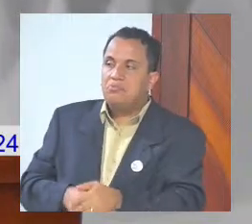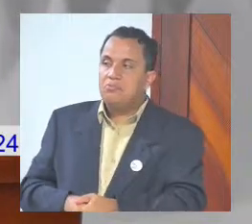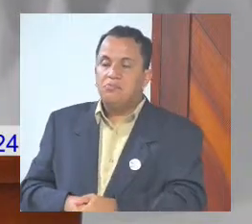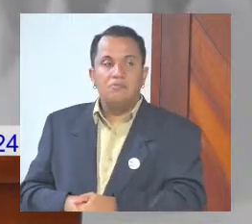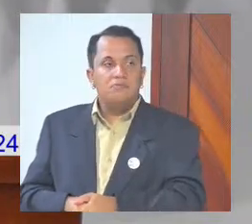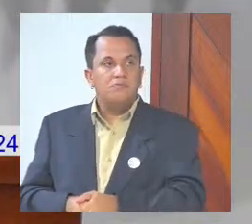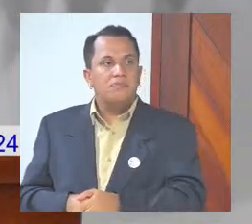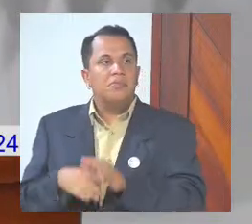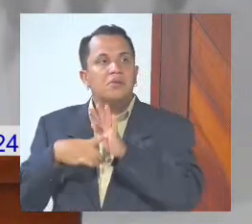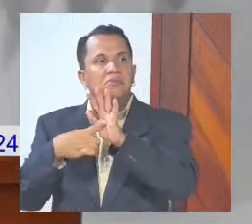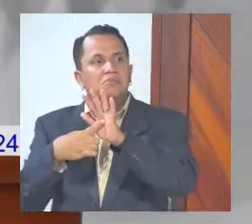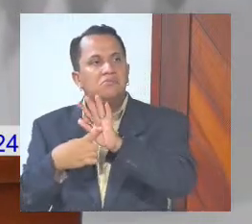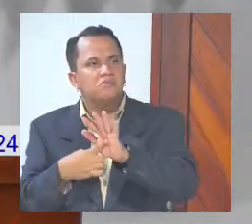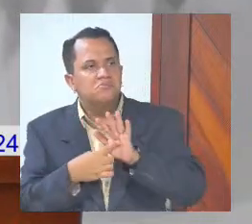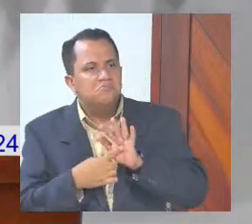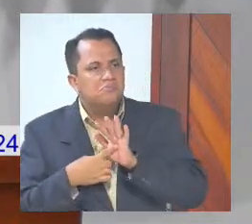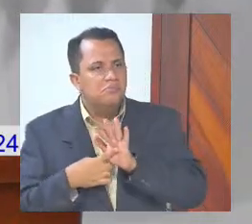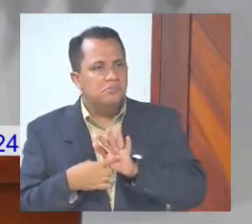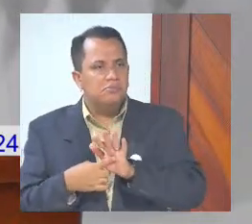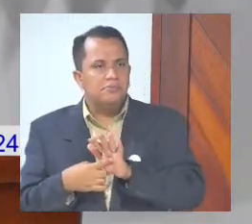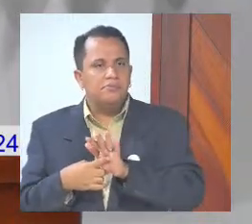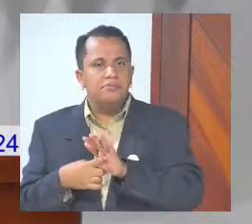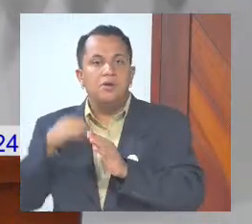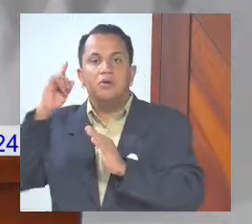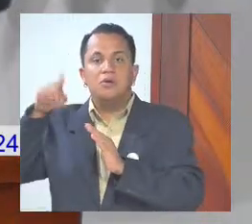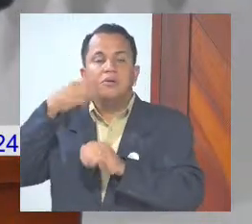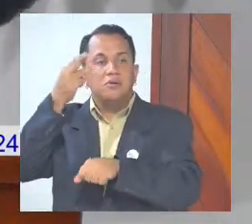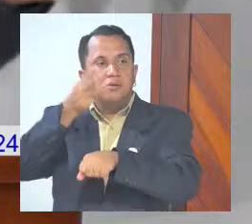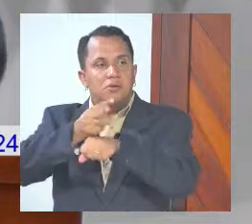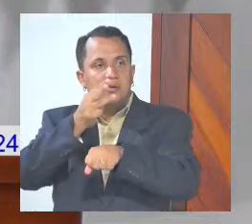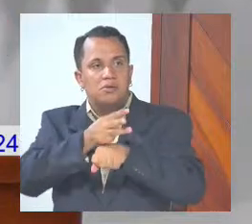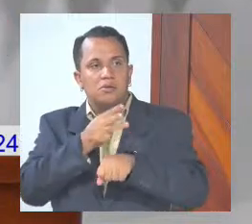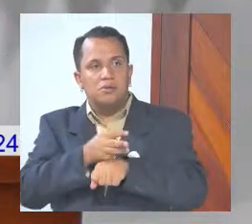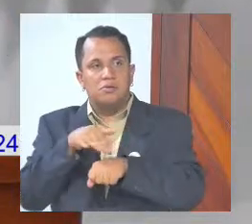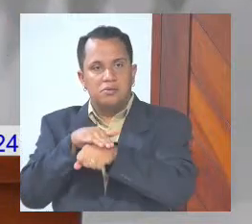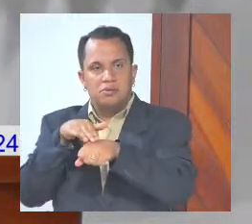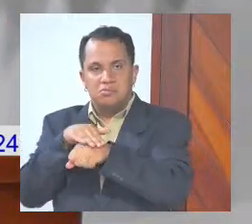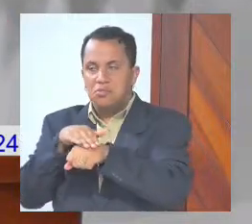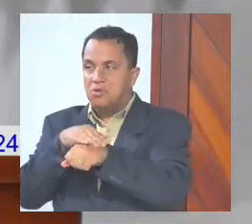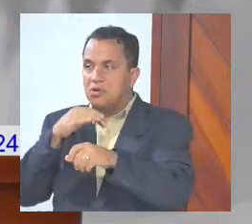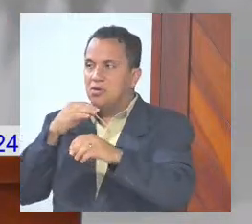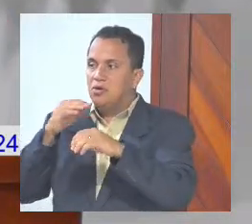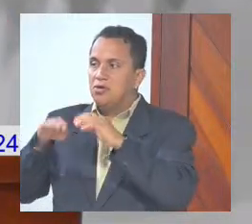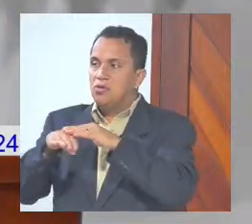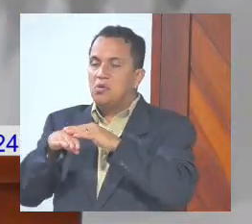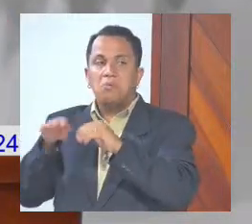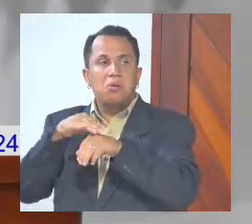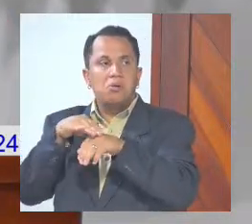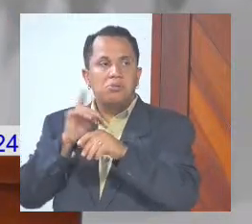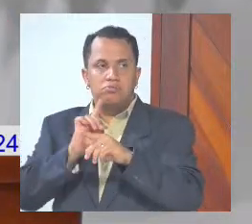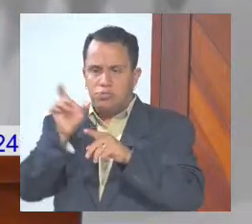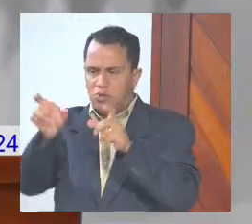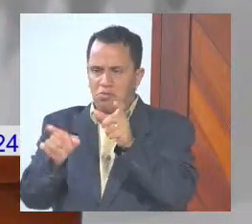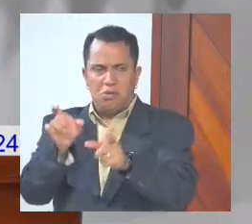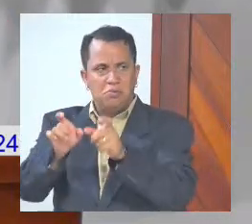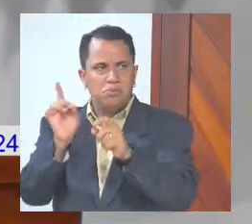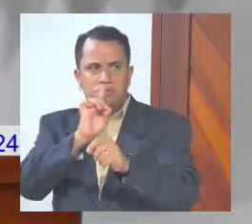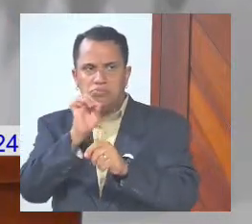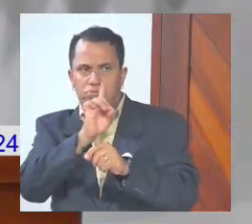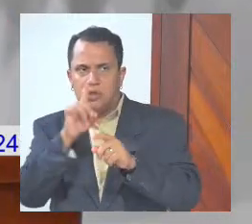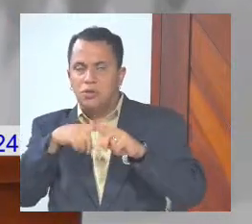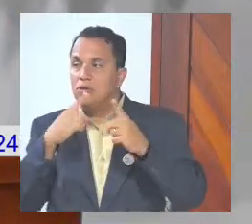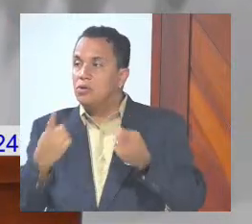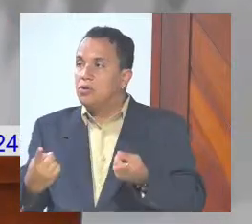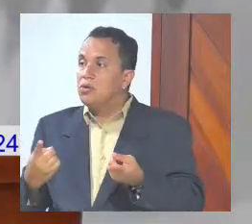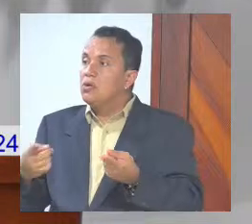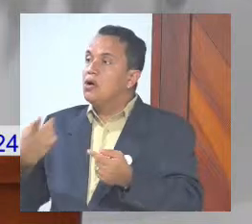que julga os representantes do povo através de WhatsApp, de conversa, de disse-me-disse, não se pode fazer um pré-julgamento dessa forma,